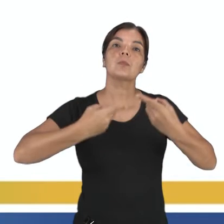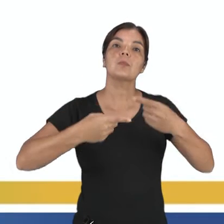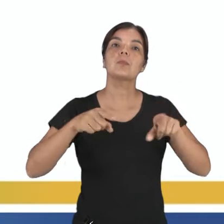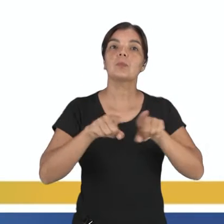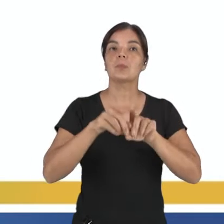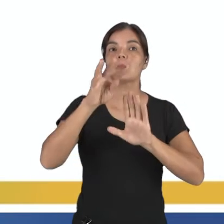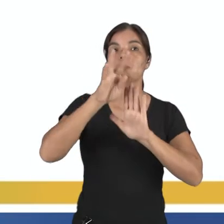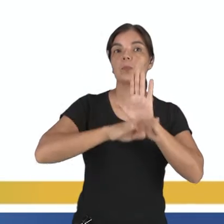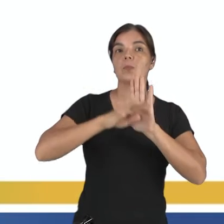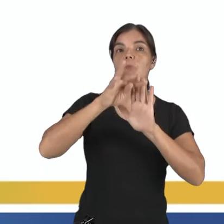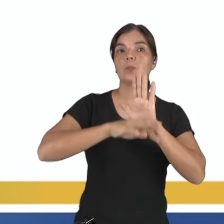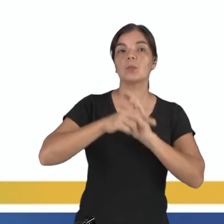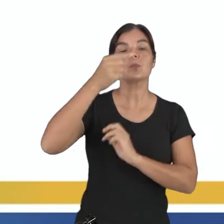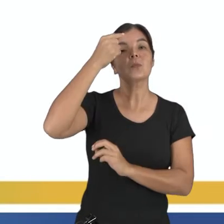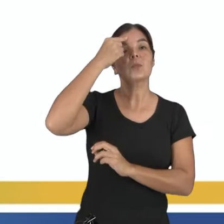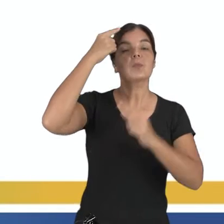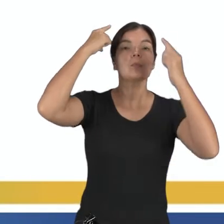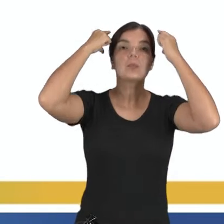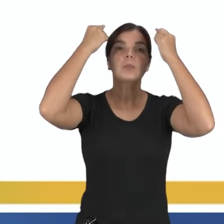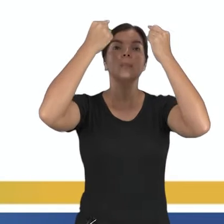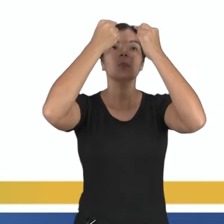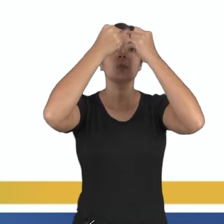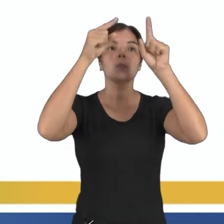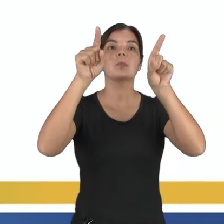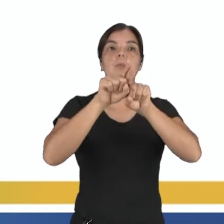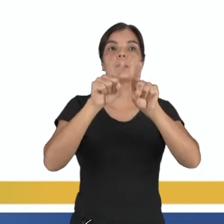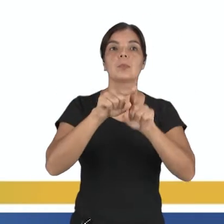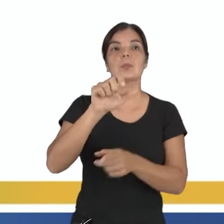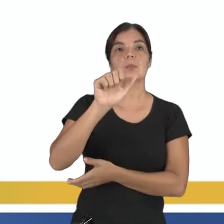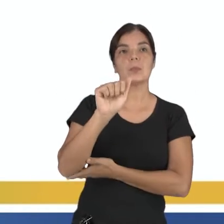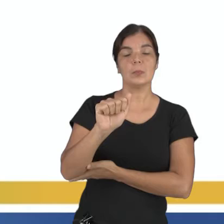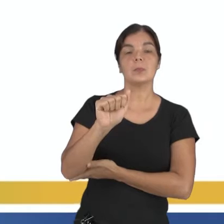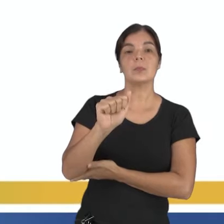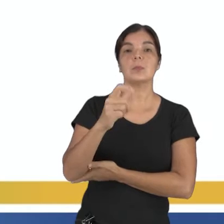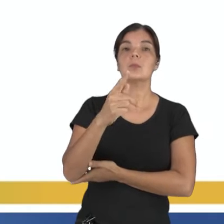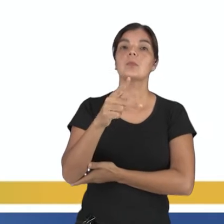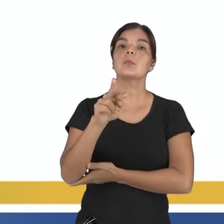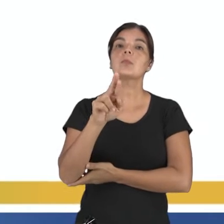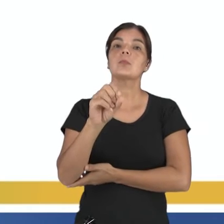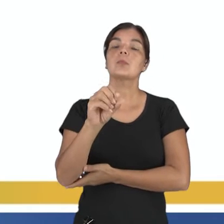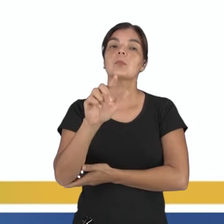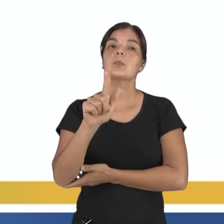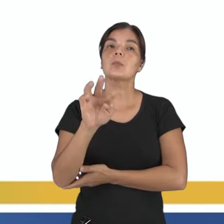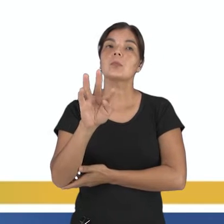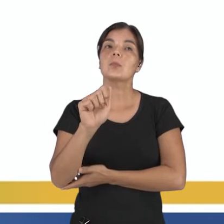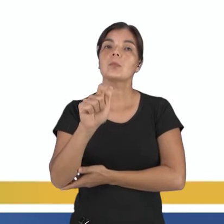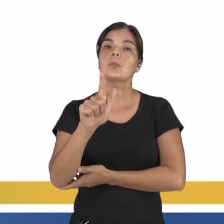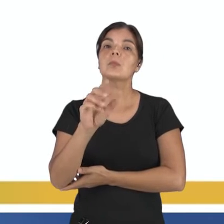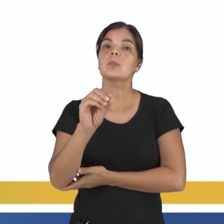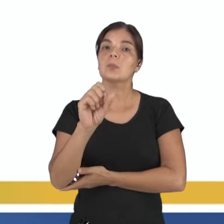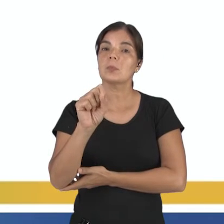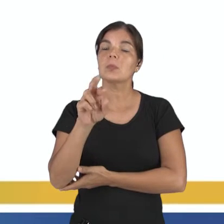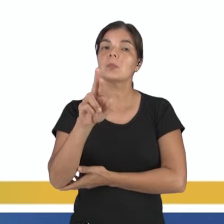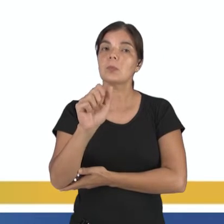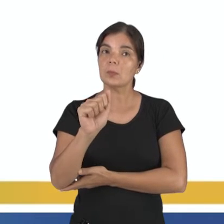O texto refere-se ao pensador Protágoras. Protágoras foi um pré-socrático,